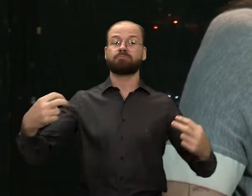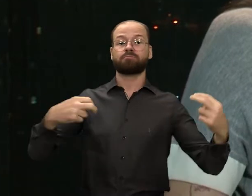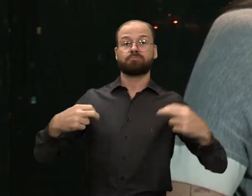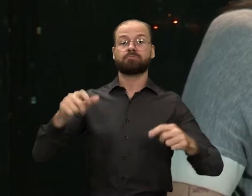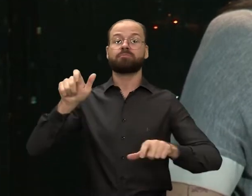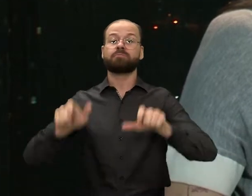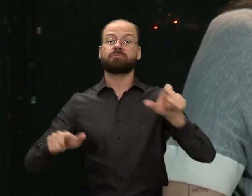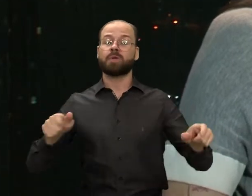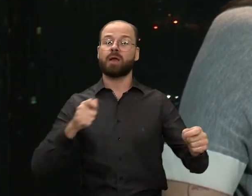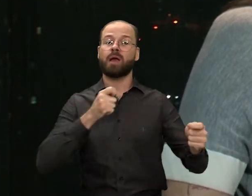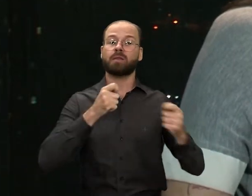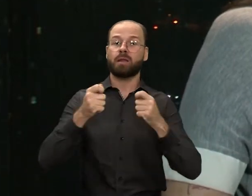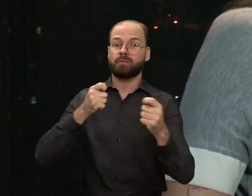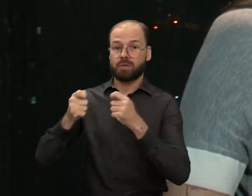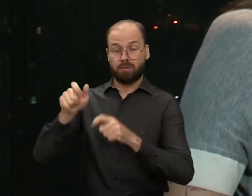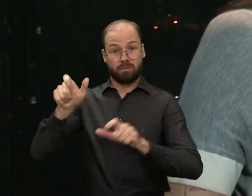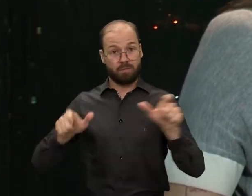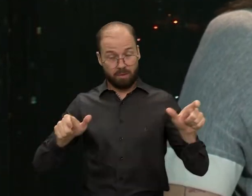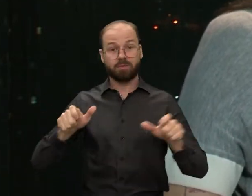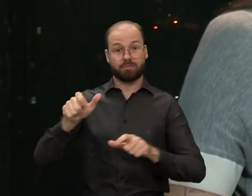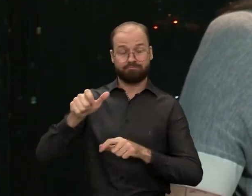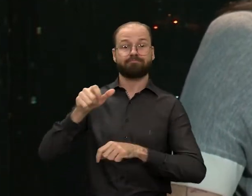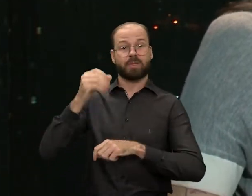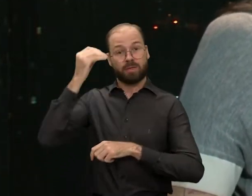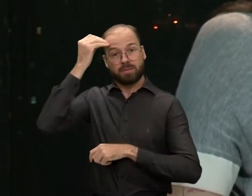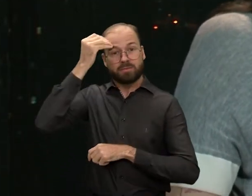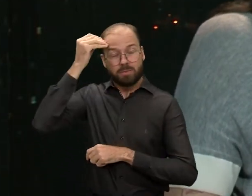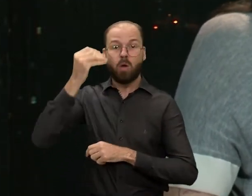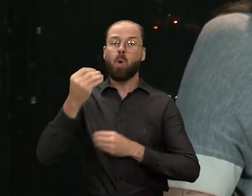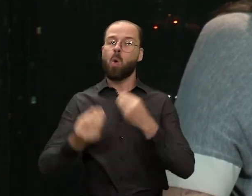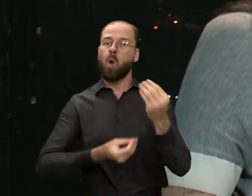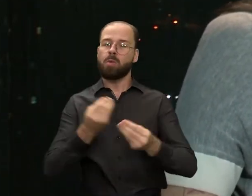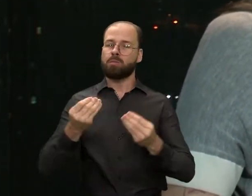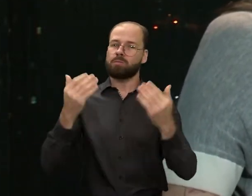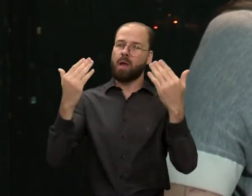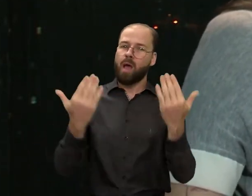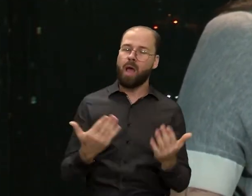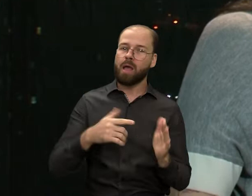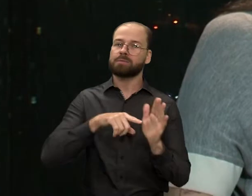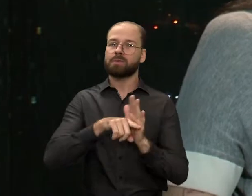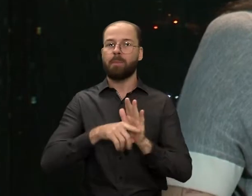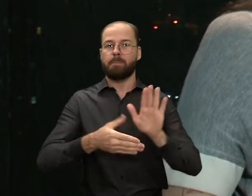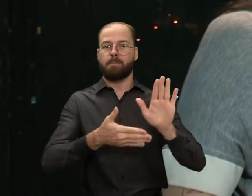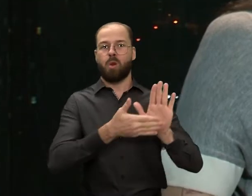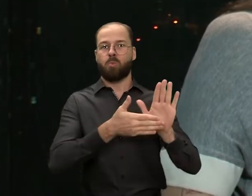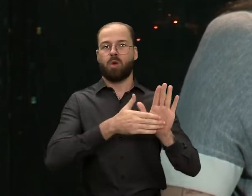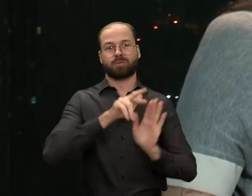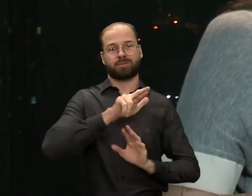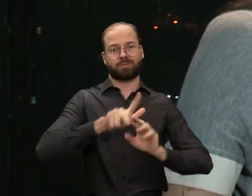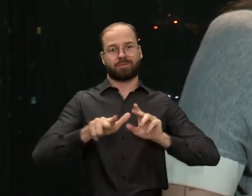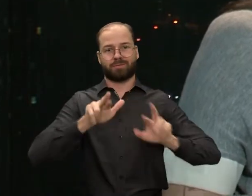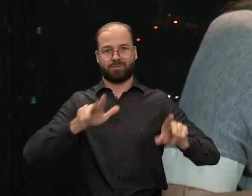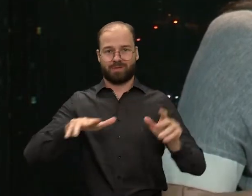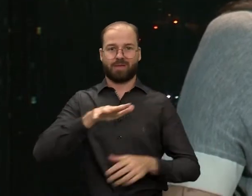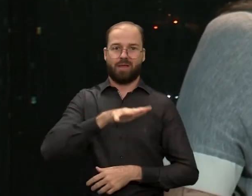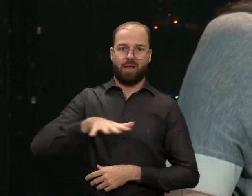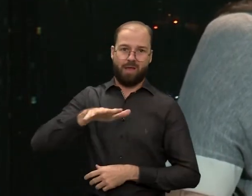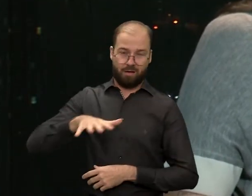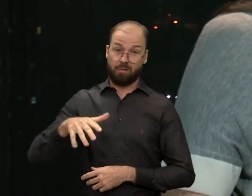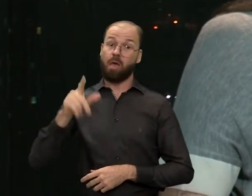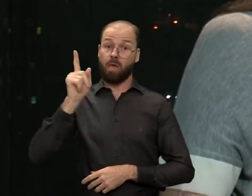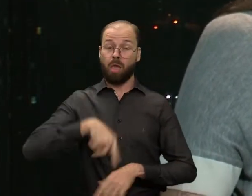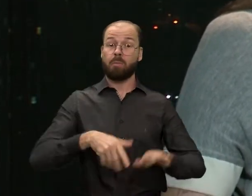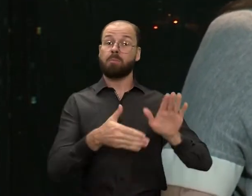entrevistando especialistas para fazer análises sobre as principais propostas em diferentes áreas. Propostas que